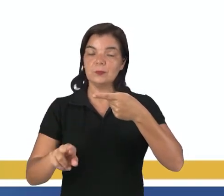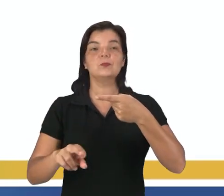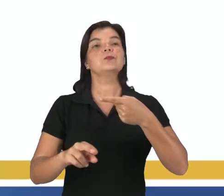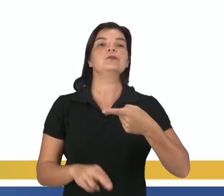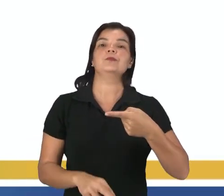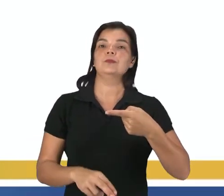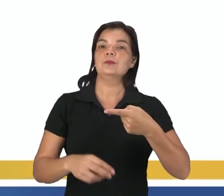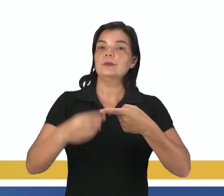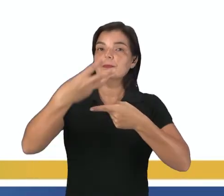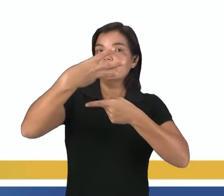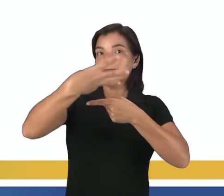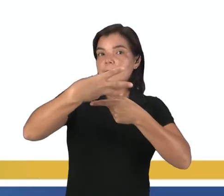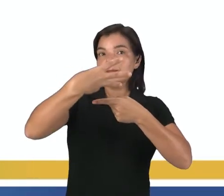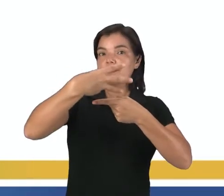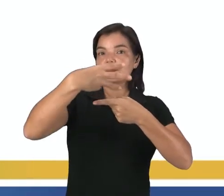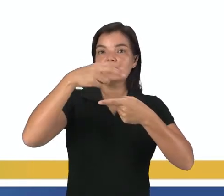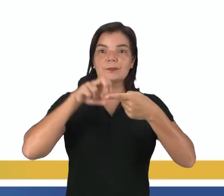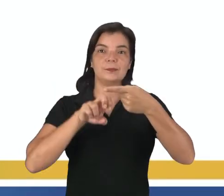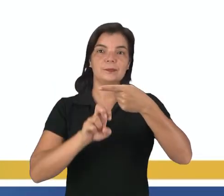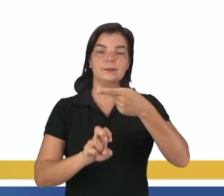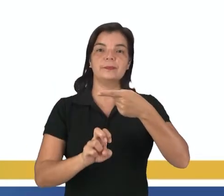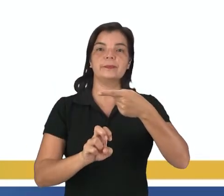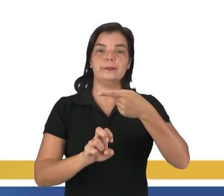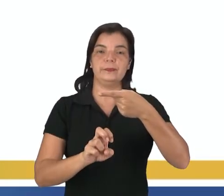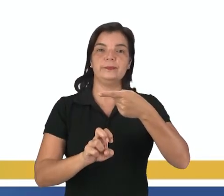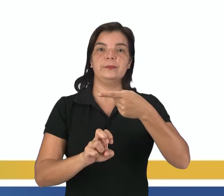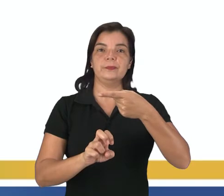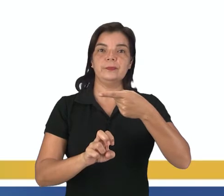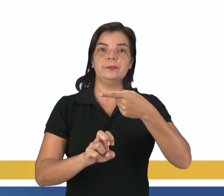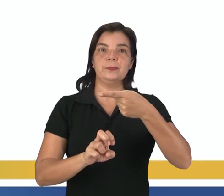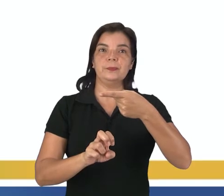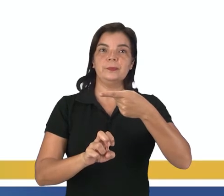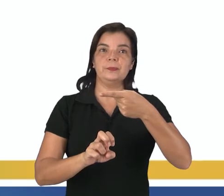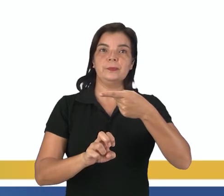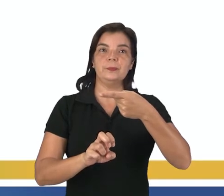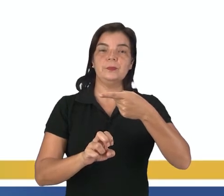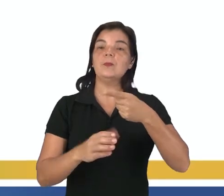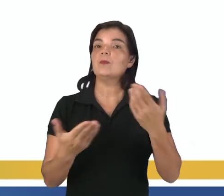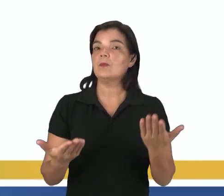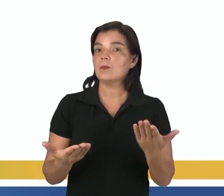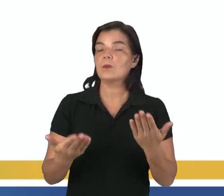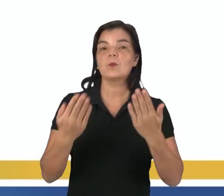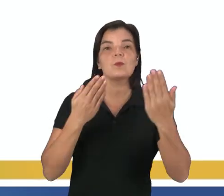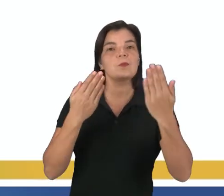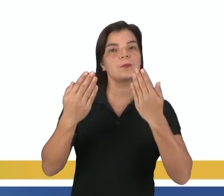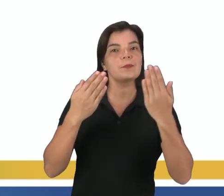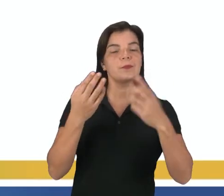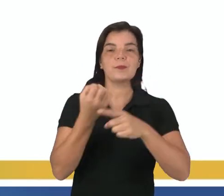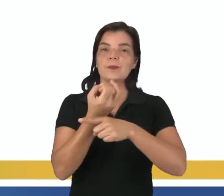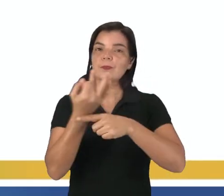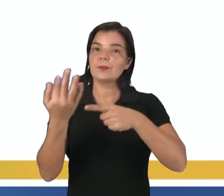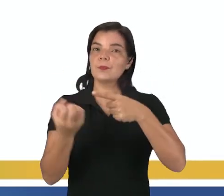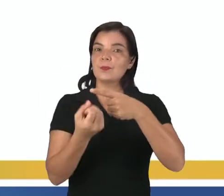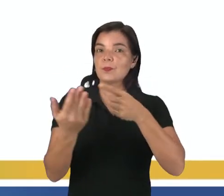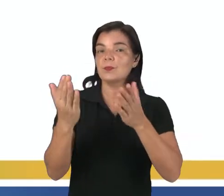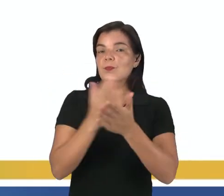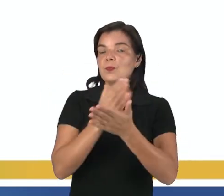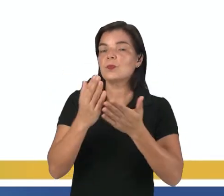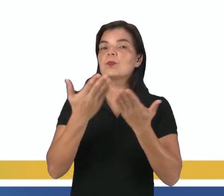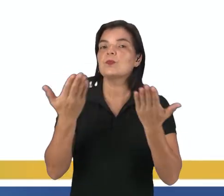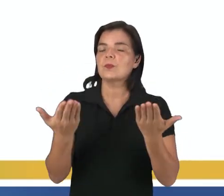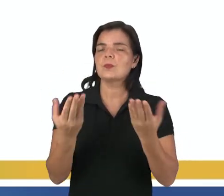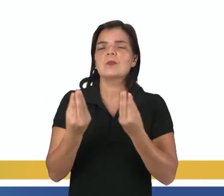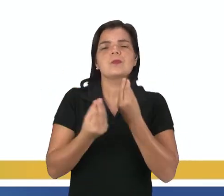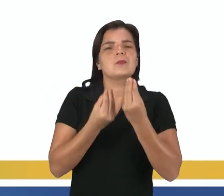3/5, numerador 3 e denominador 5. Então, vamos comparar algumas frações. Como a gente